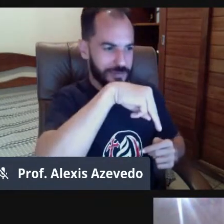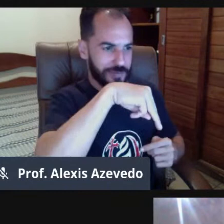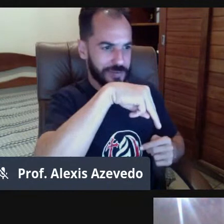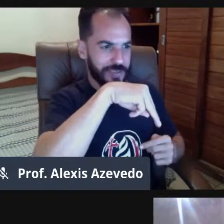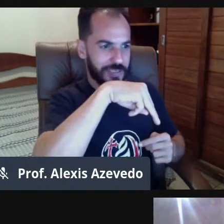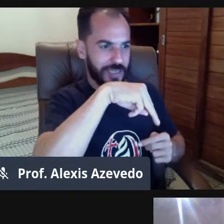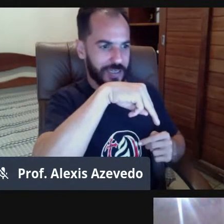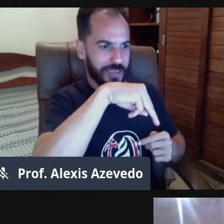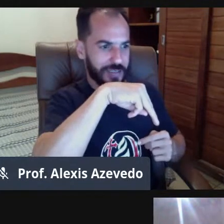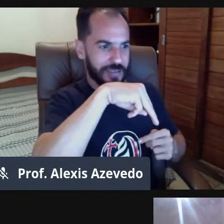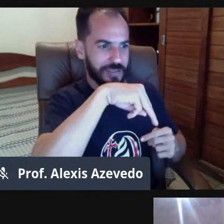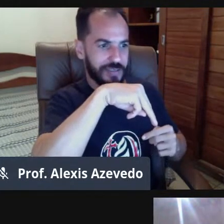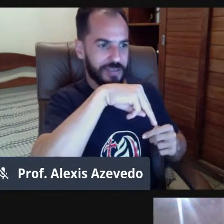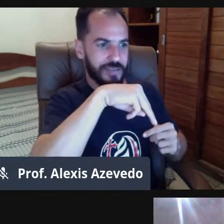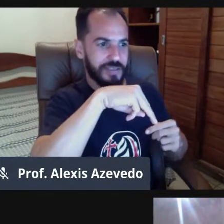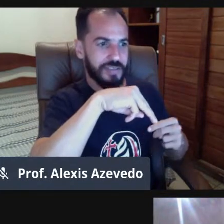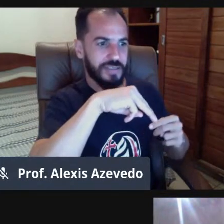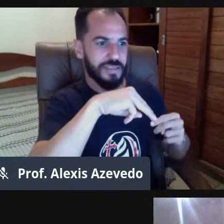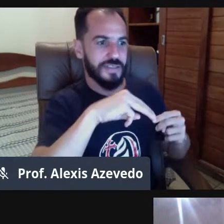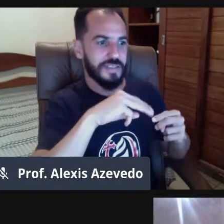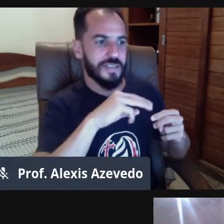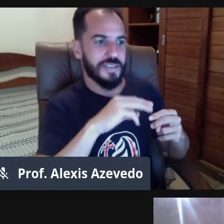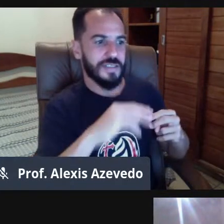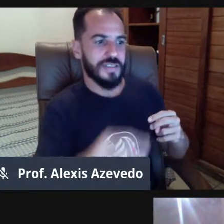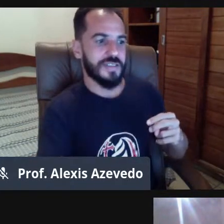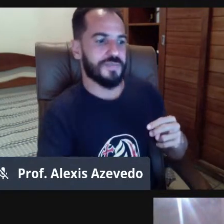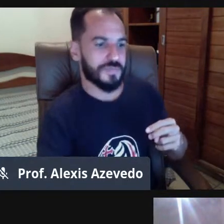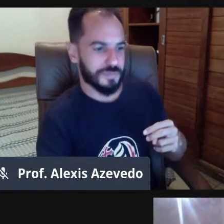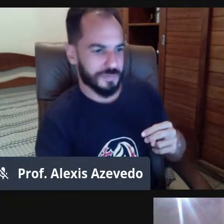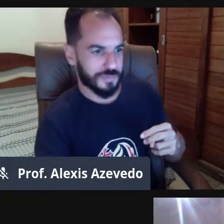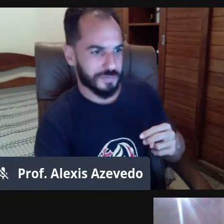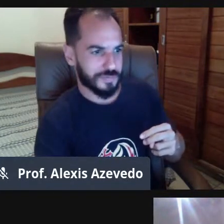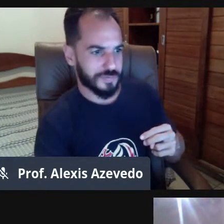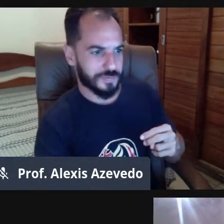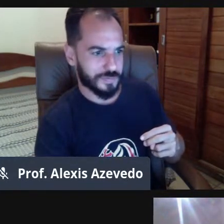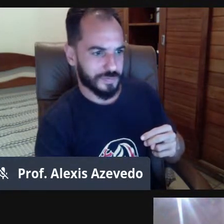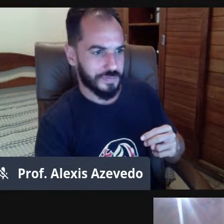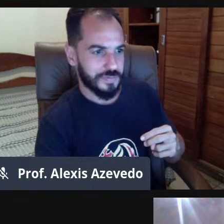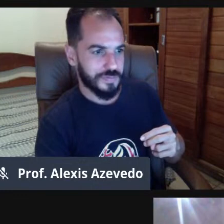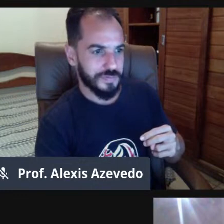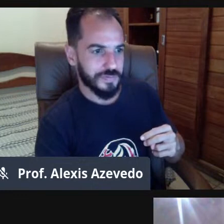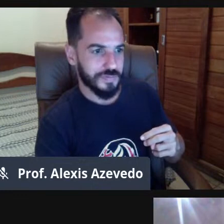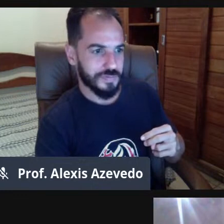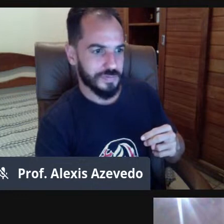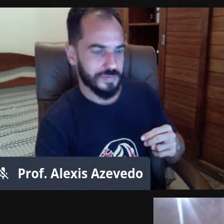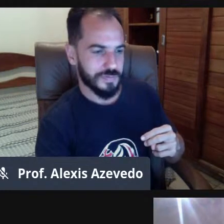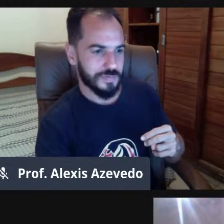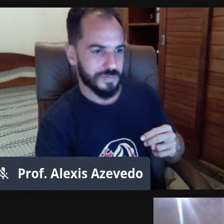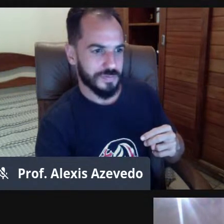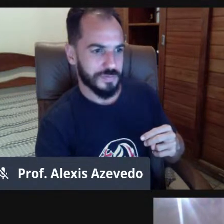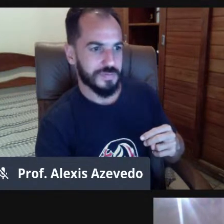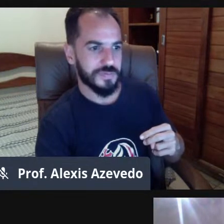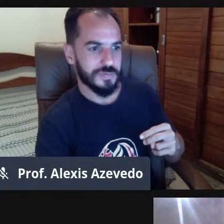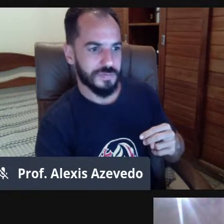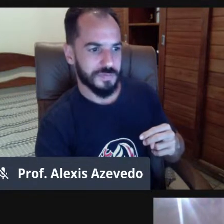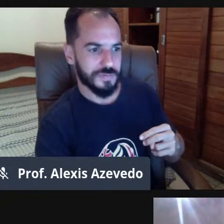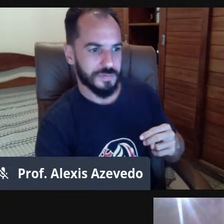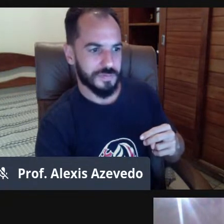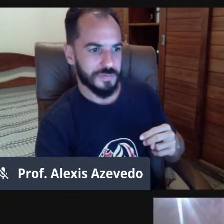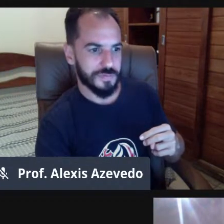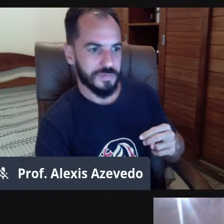com aluno e nós perdemos, de uma direção para outra, essa pessoa saiu